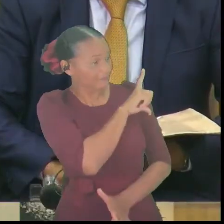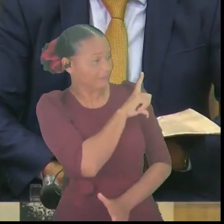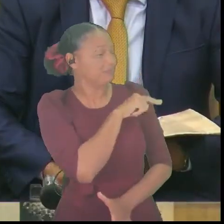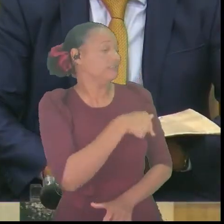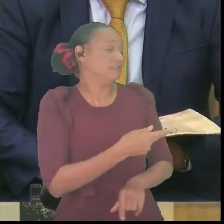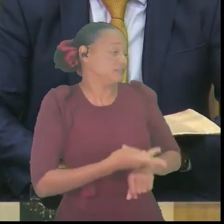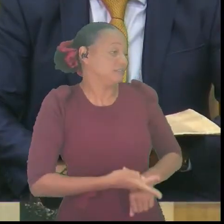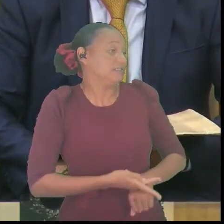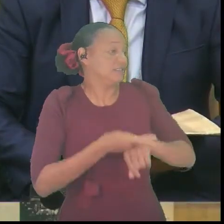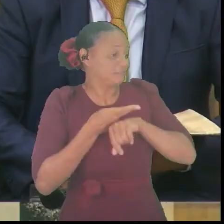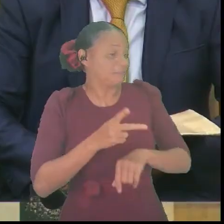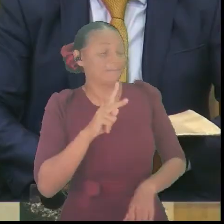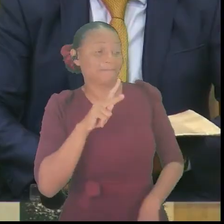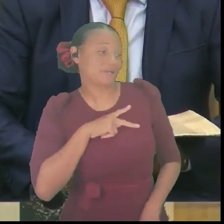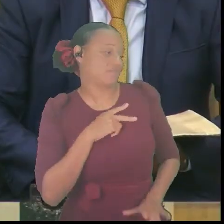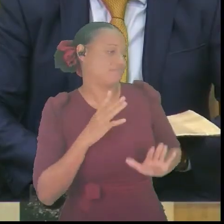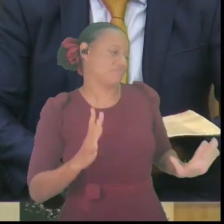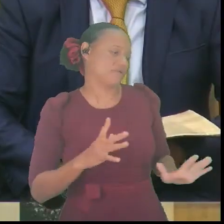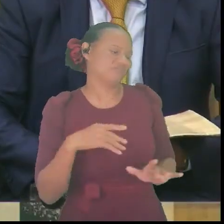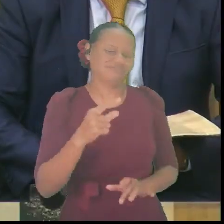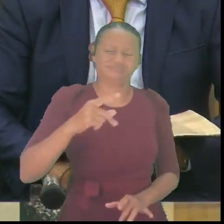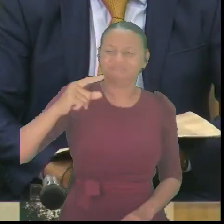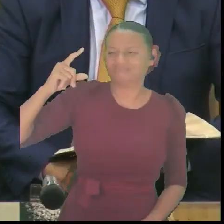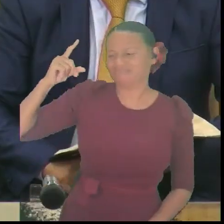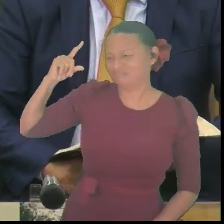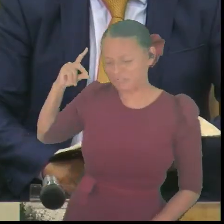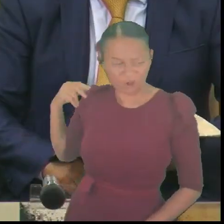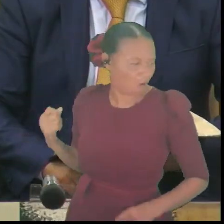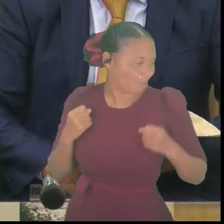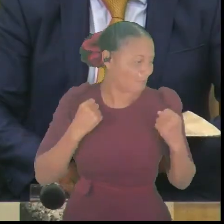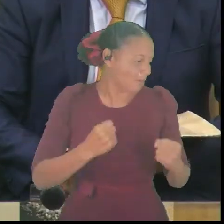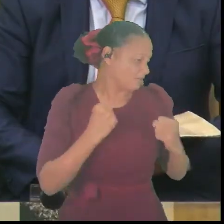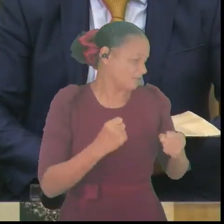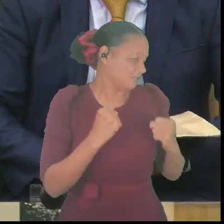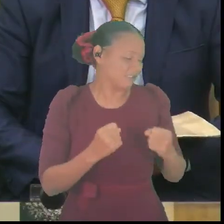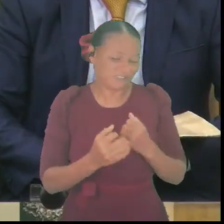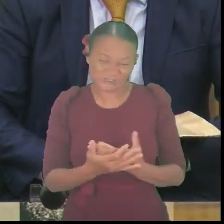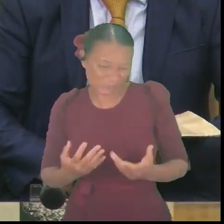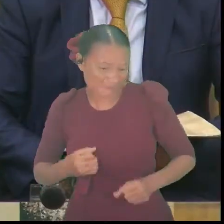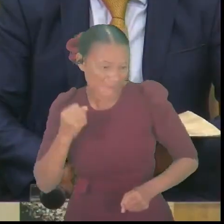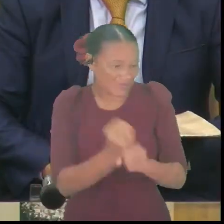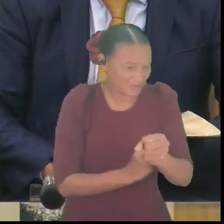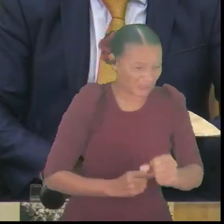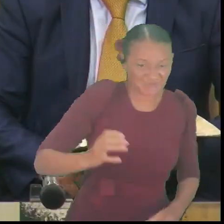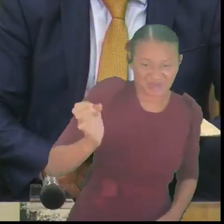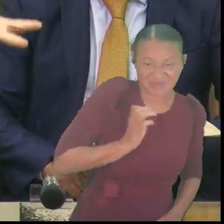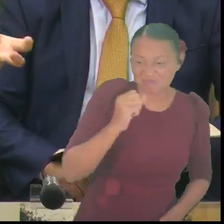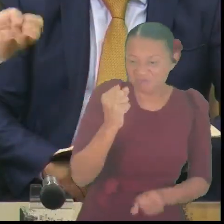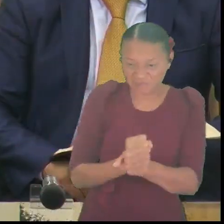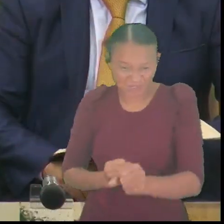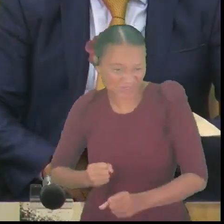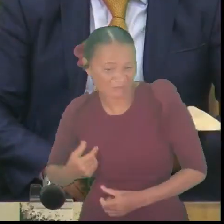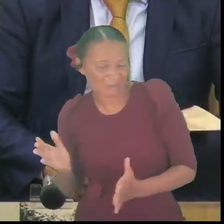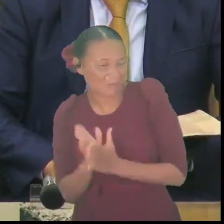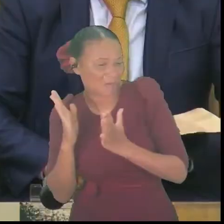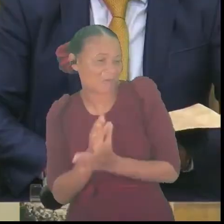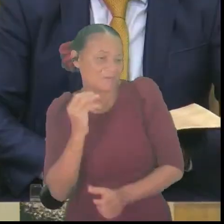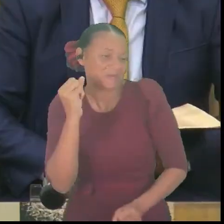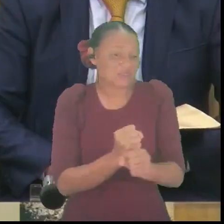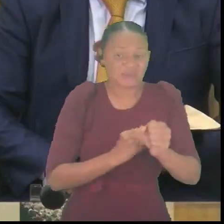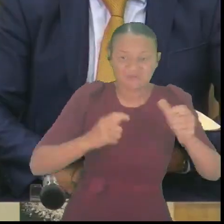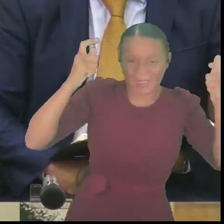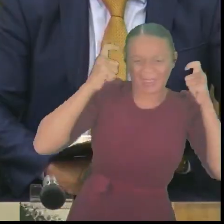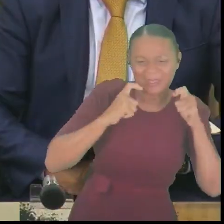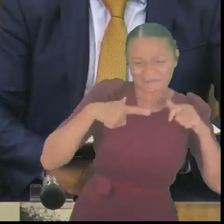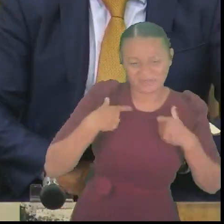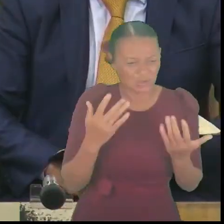esse título seria meu. Por muito tempo eu fui a mais forte, eu matava rico, eu matava pobre, eu matava rei, eu matava plebeus,